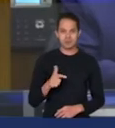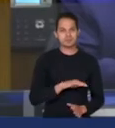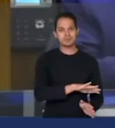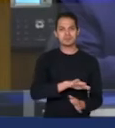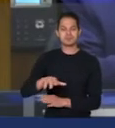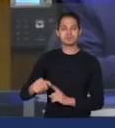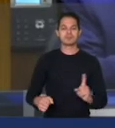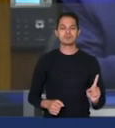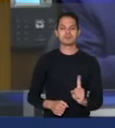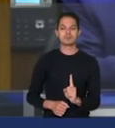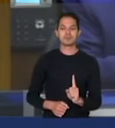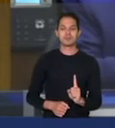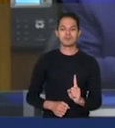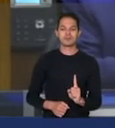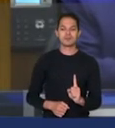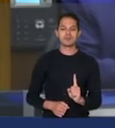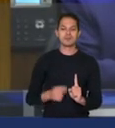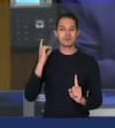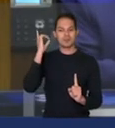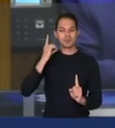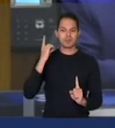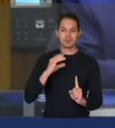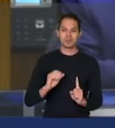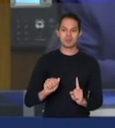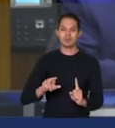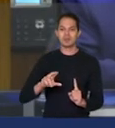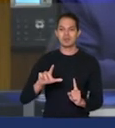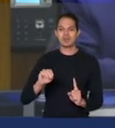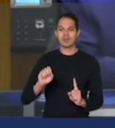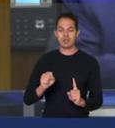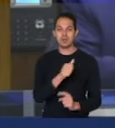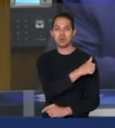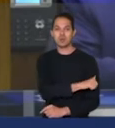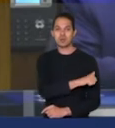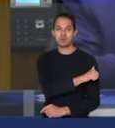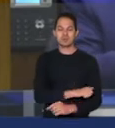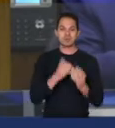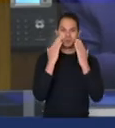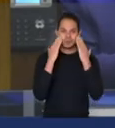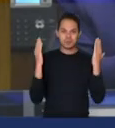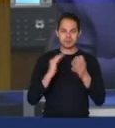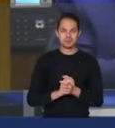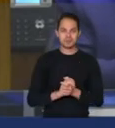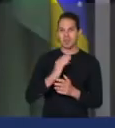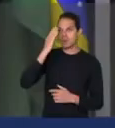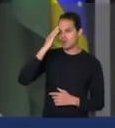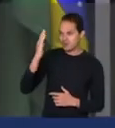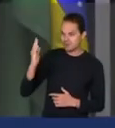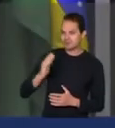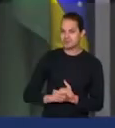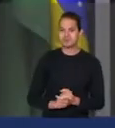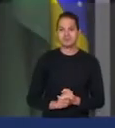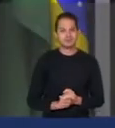Então, voltar ao Rio de Janeiro com o deputado Carlos Jordi. Obrigado, senhor presidente. Bom, nós